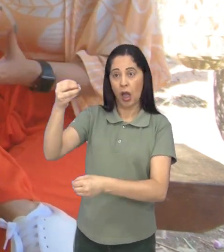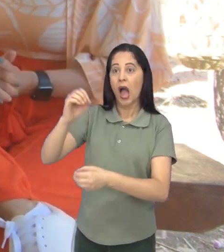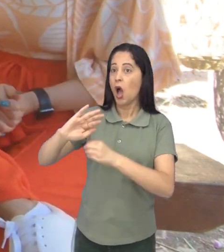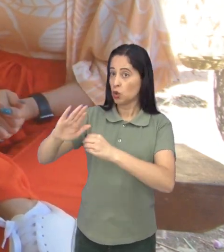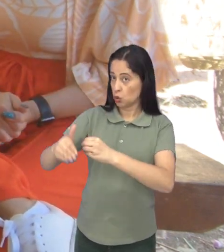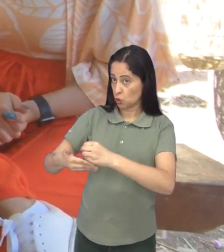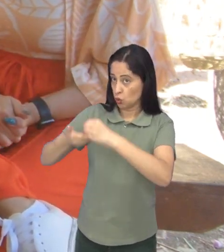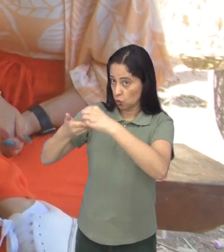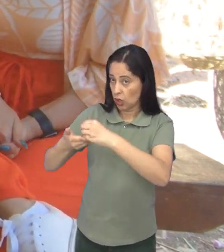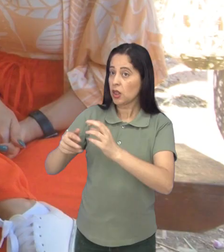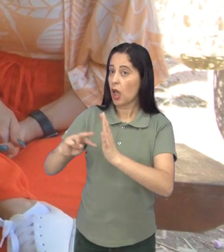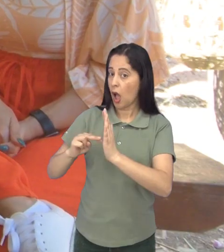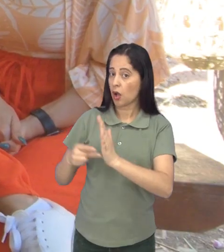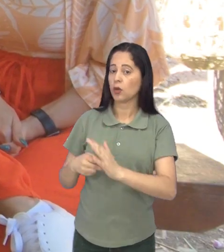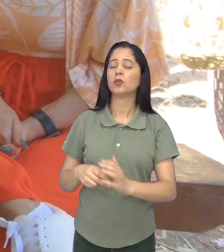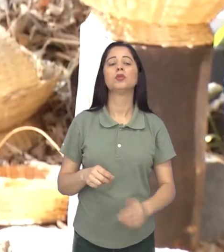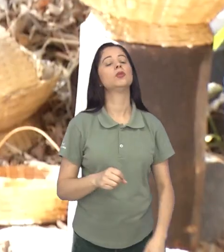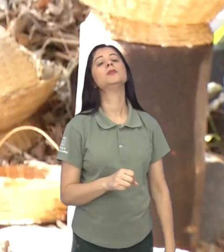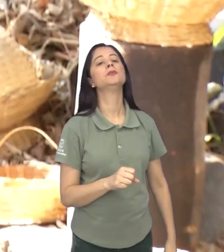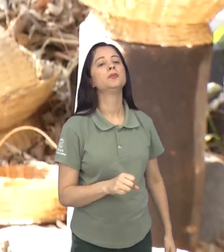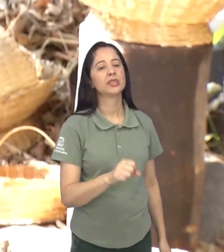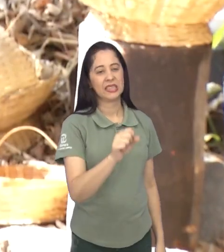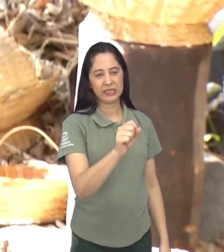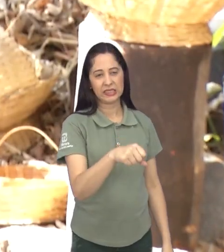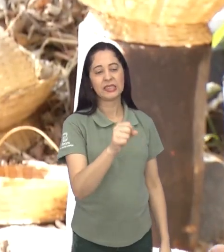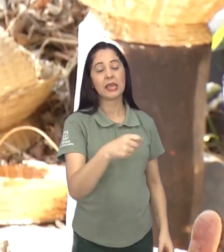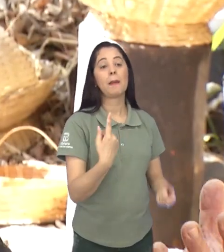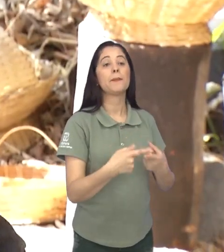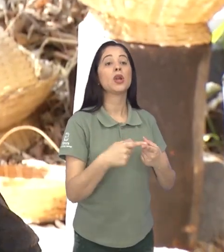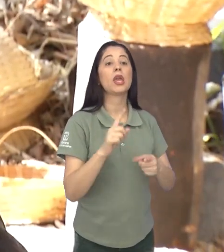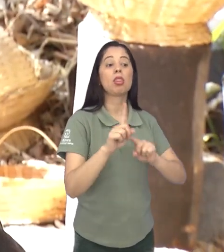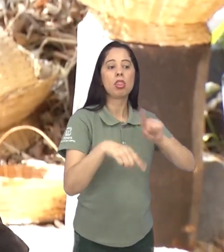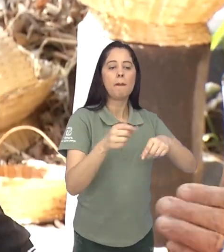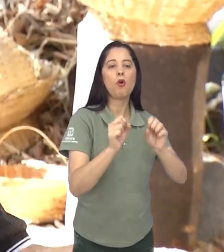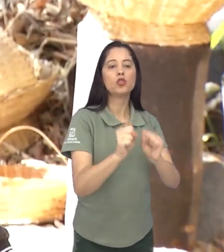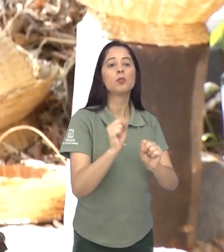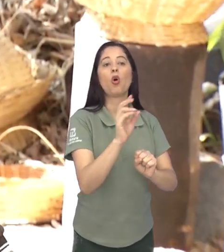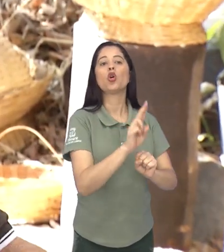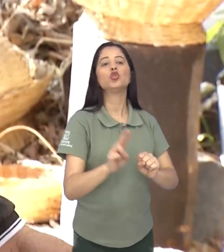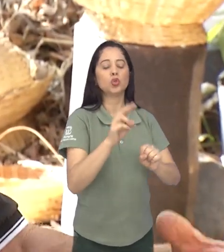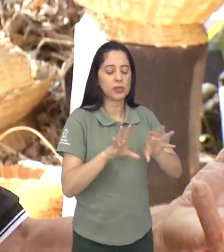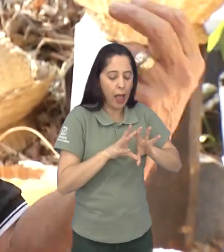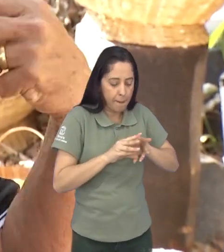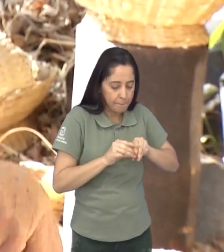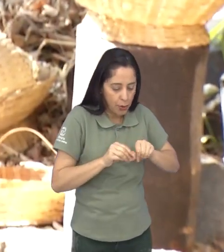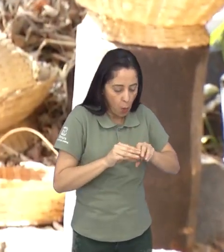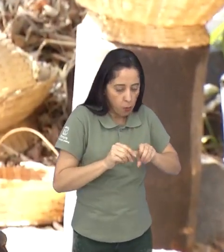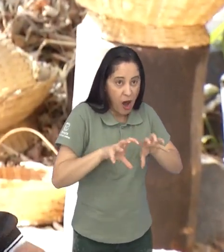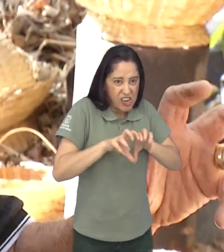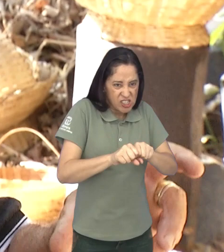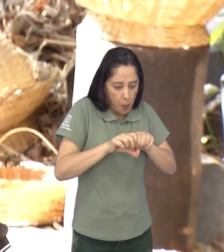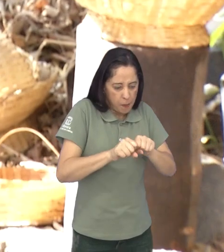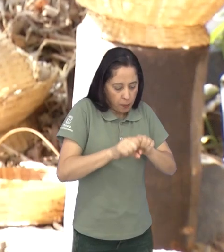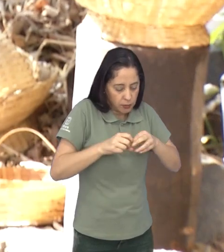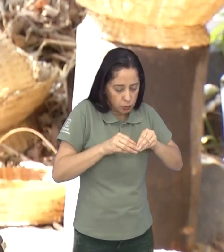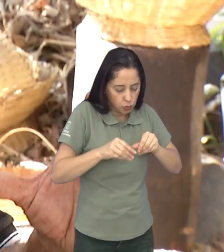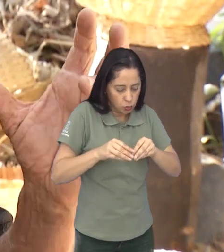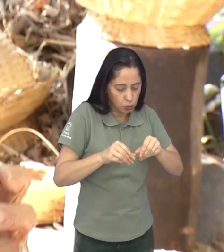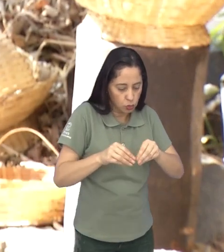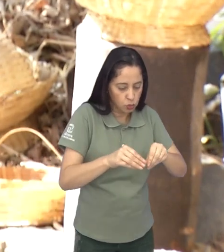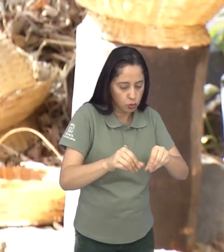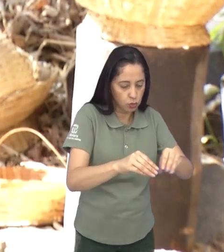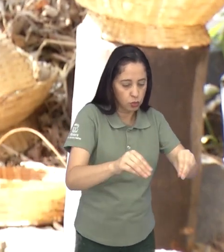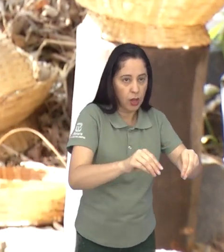sustentável. Realmente, ele vira adubo que por si só... Nasce o bambu